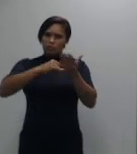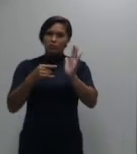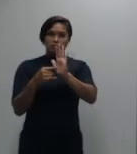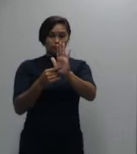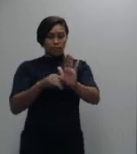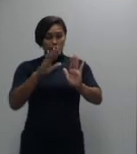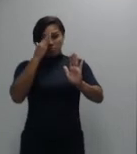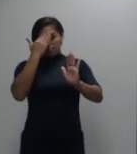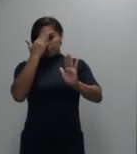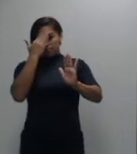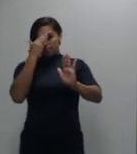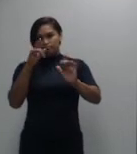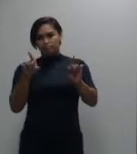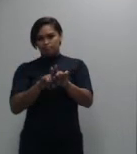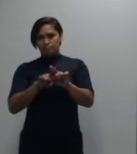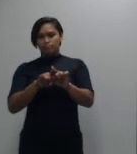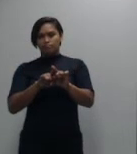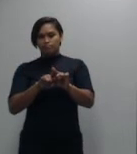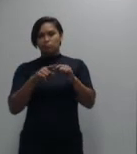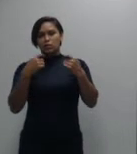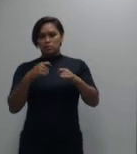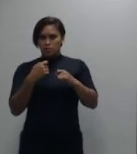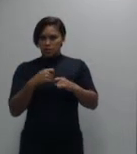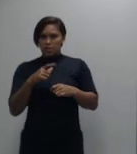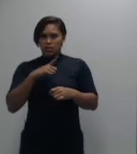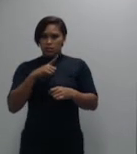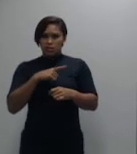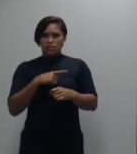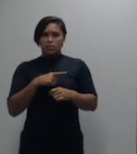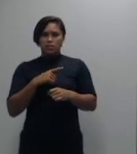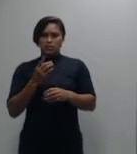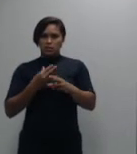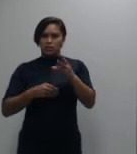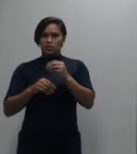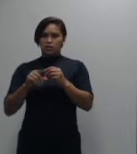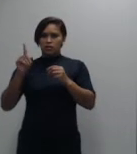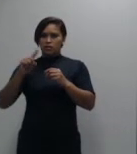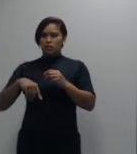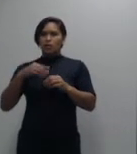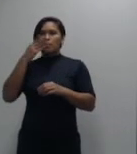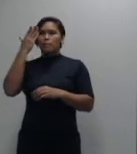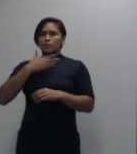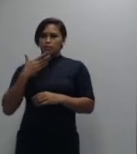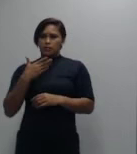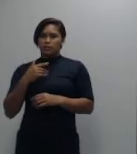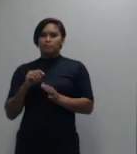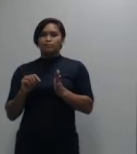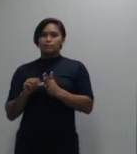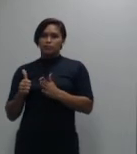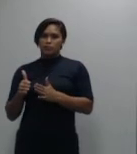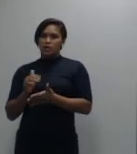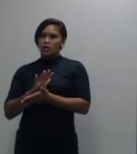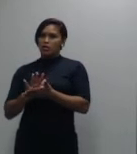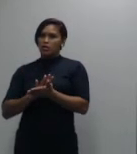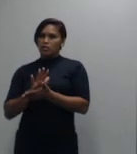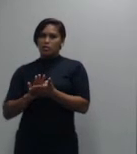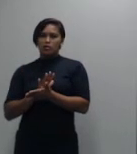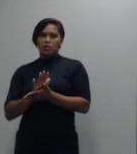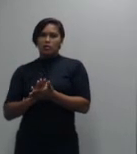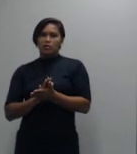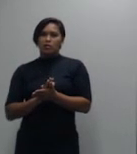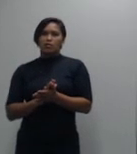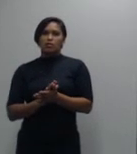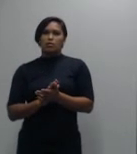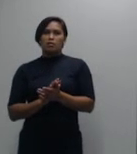reconhece que a Tríade necessária ele afirma é por ter vencido por provado primeiro não alimentação suplementar o